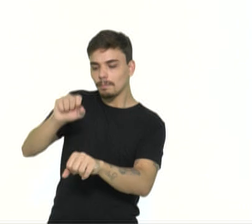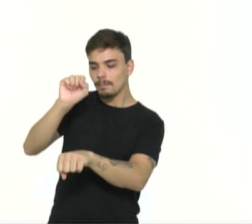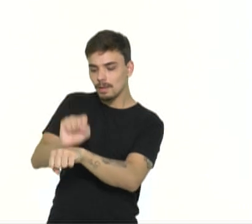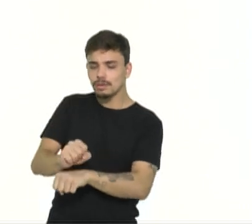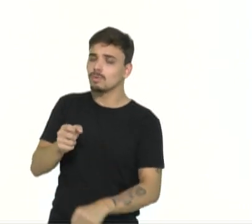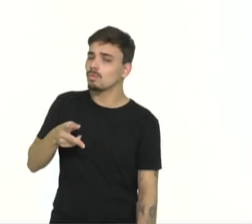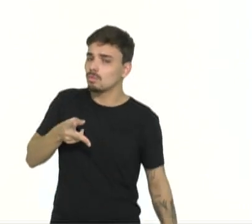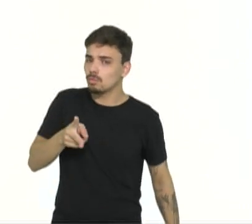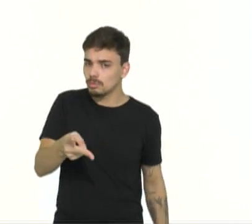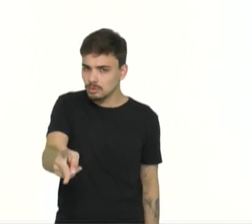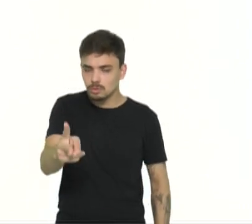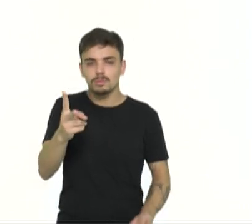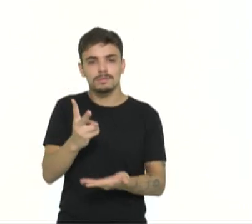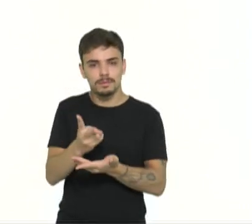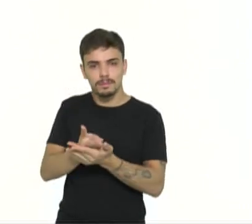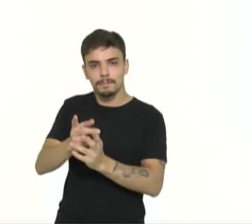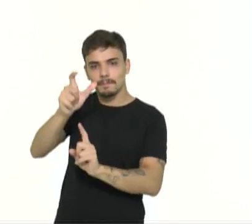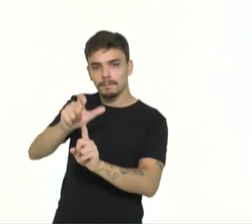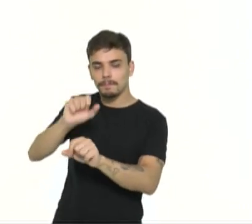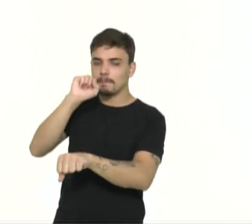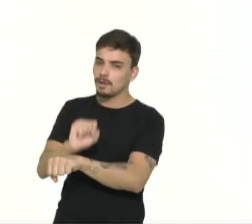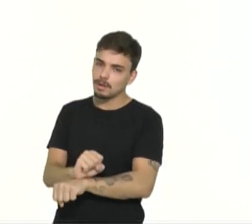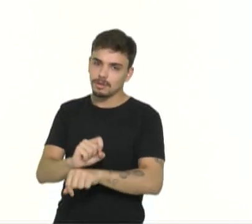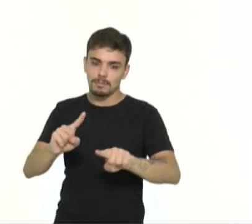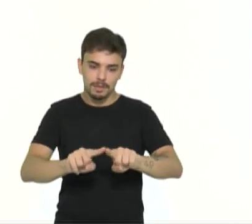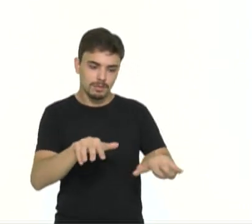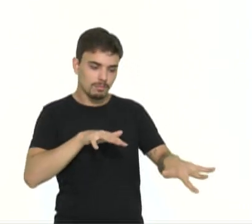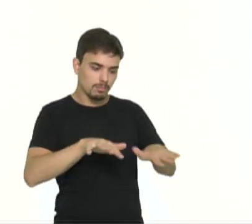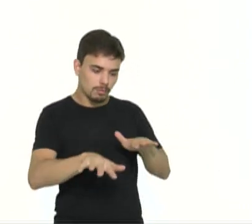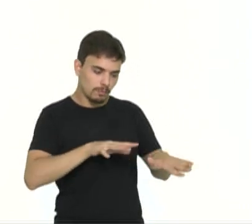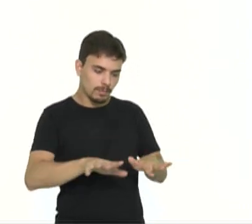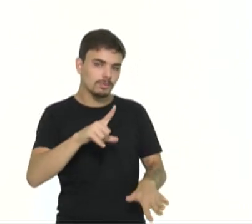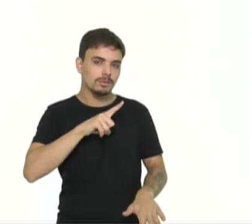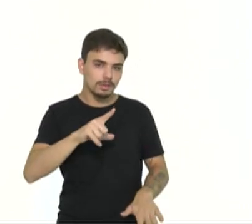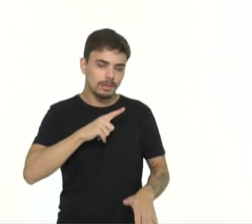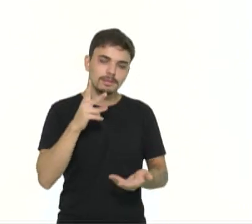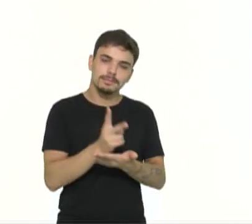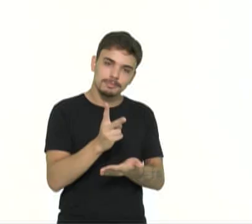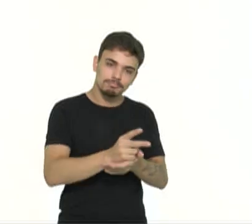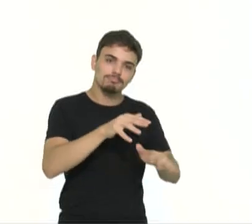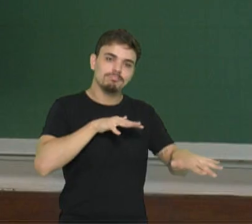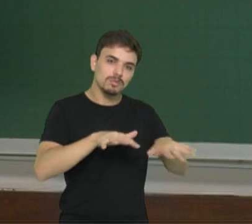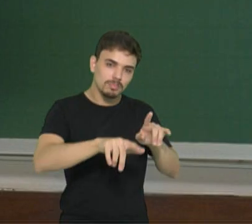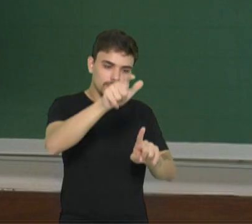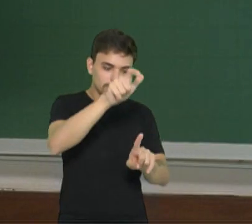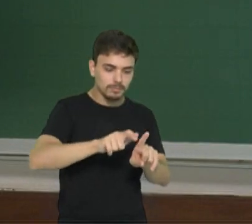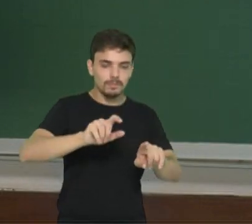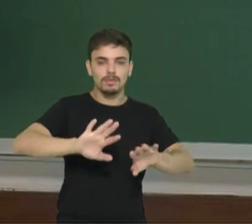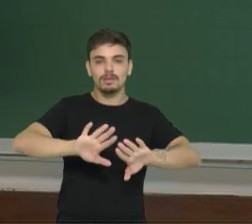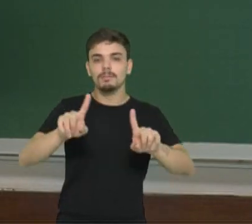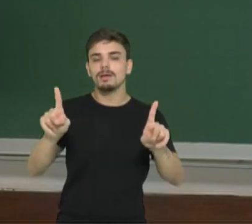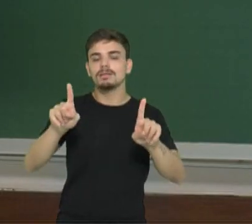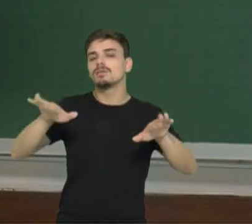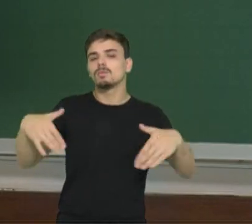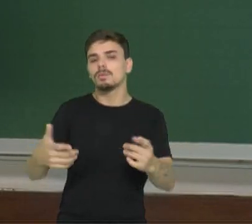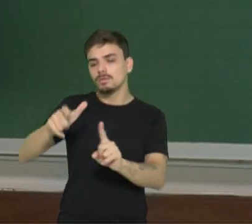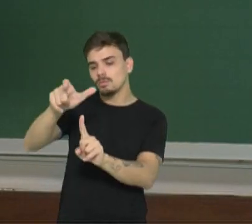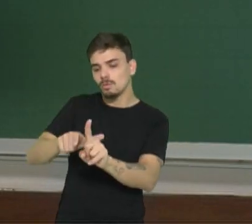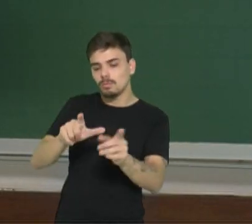em repouso. Todo corpo em movimento tende a ficar em movimento. Quando que um corpo sai do repouso ou para de